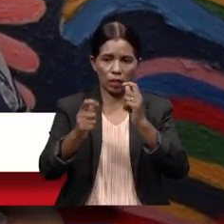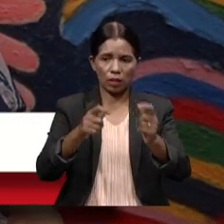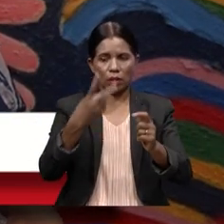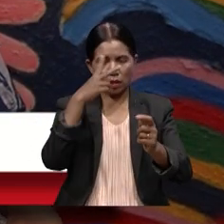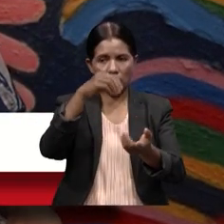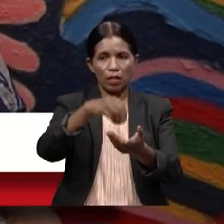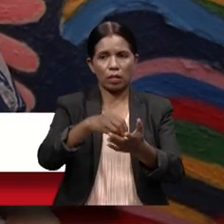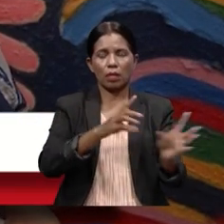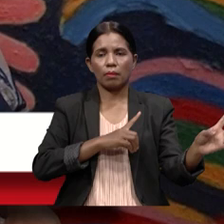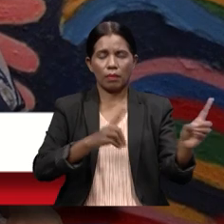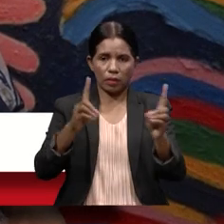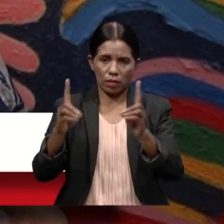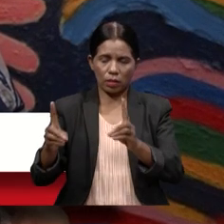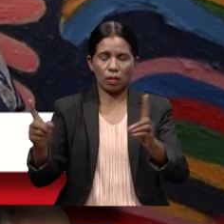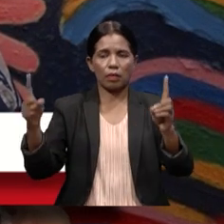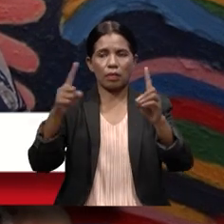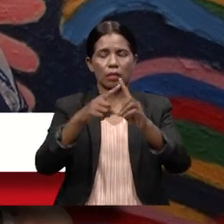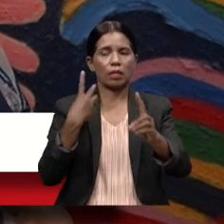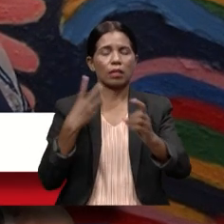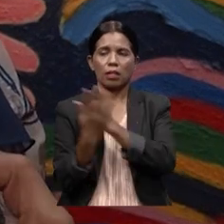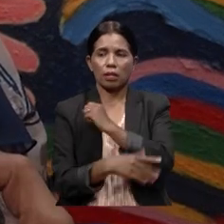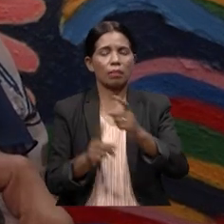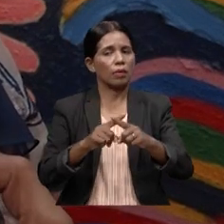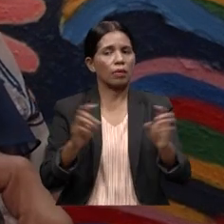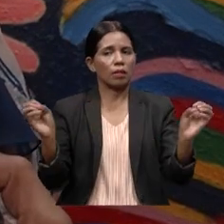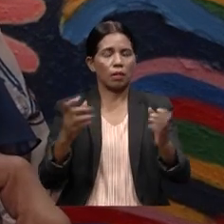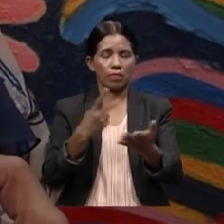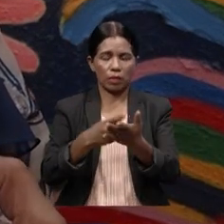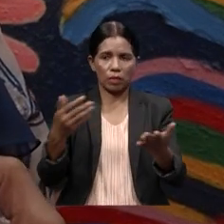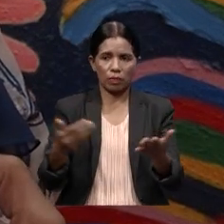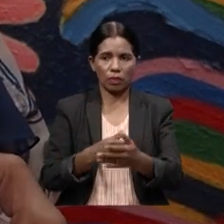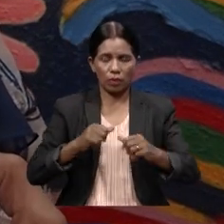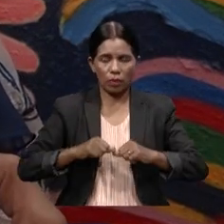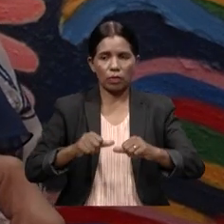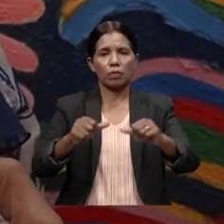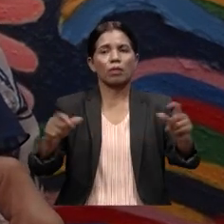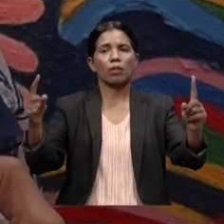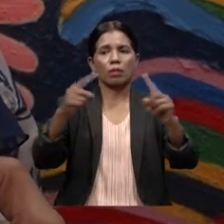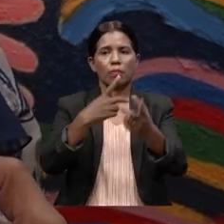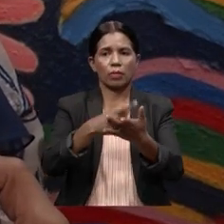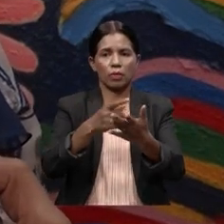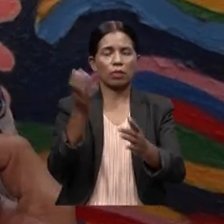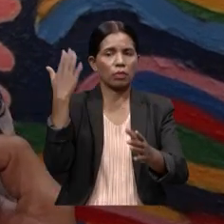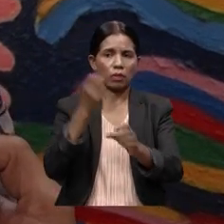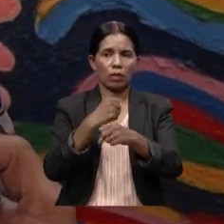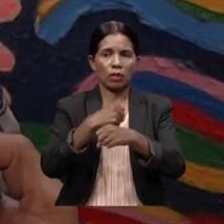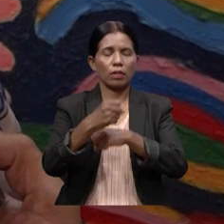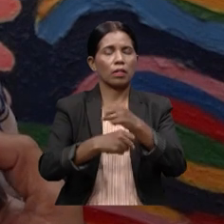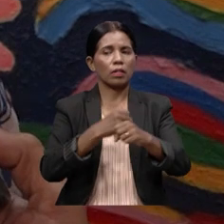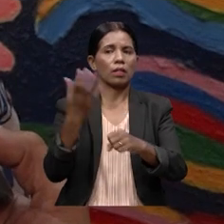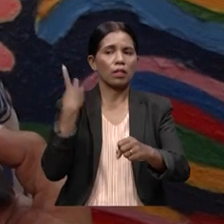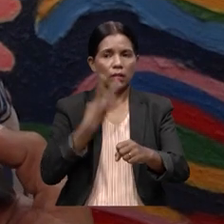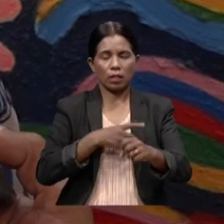e tenha implementação e aí tenha rain, mas bem, nela os projetos foram, né, foi continuidade de projeto no mesmo calado, na retina. E também